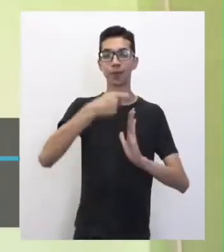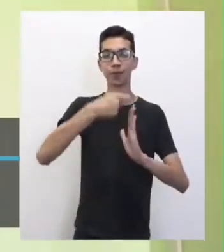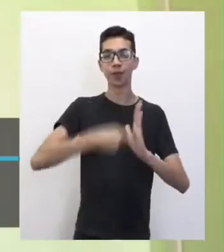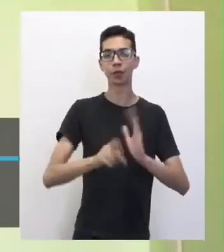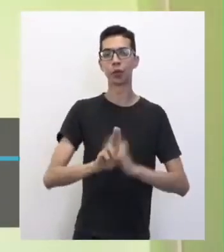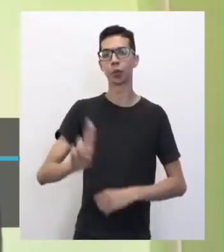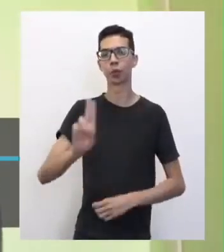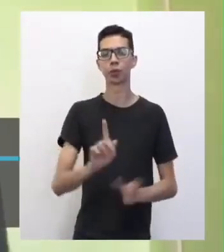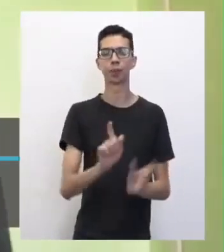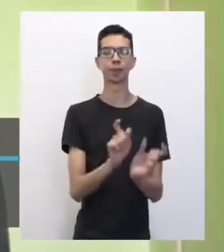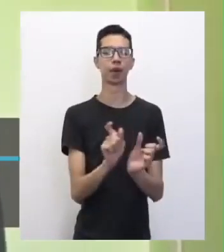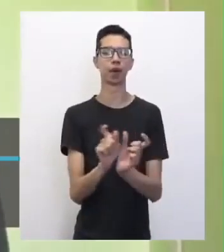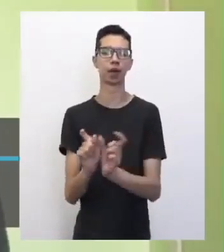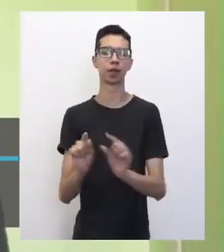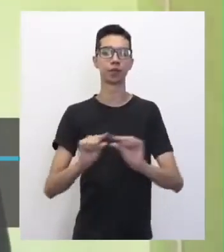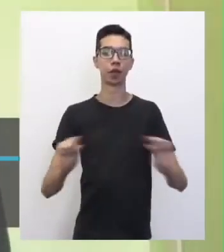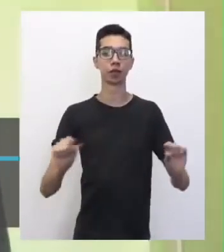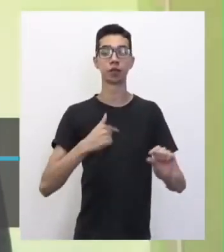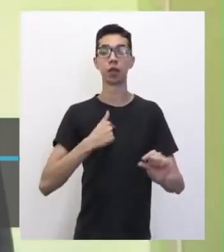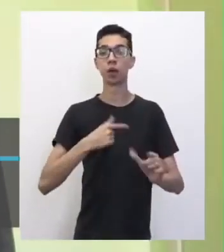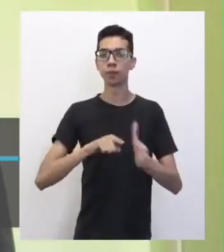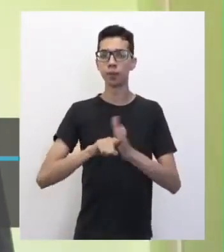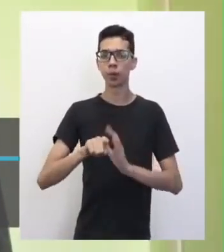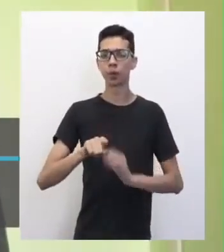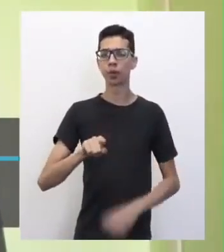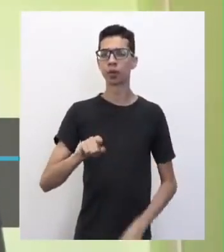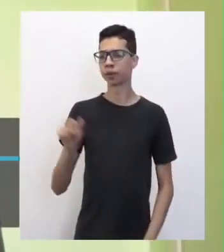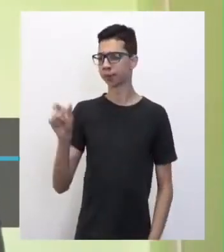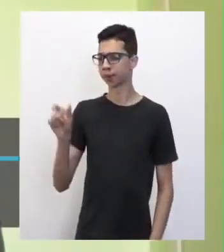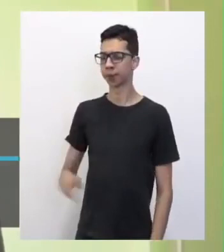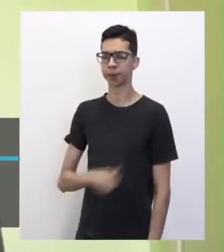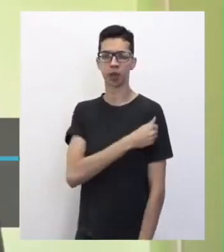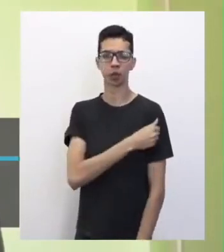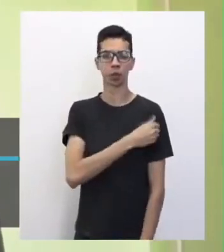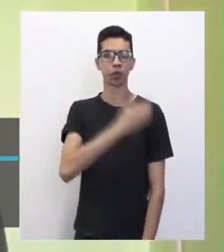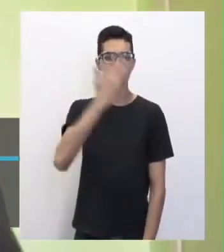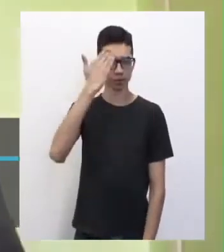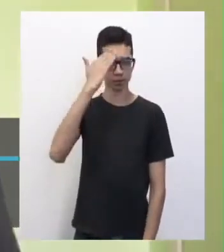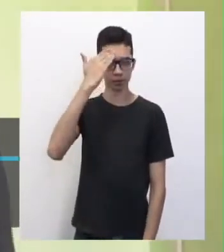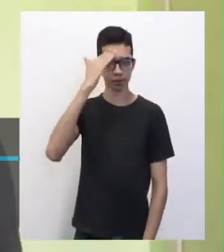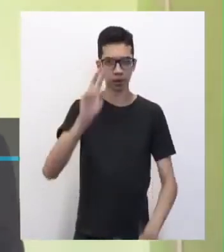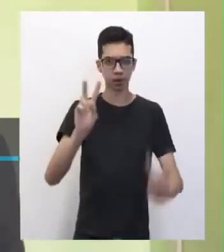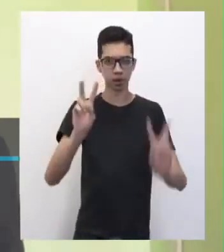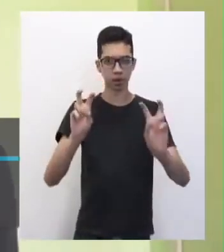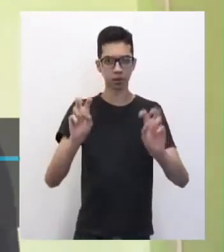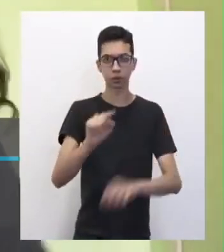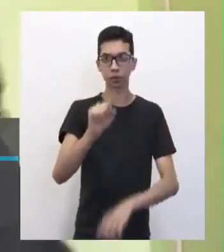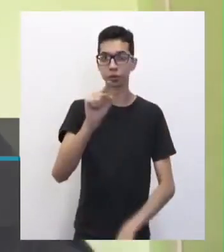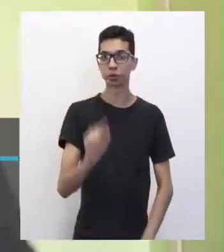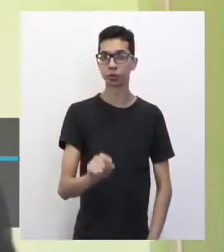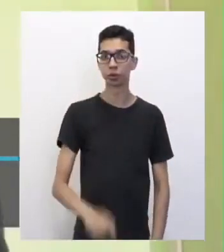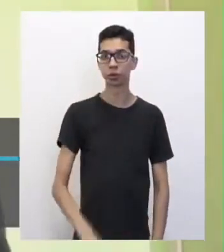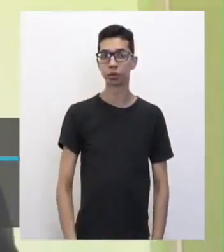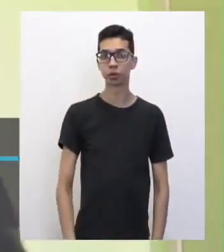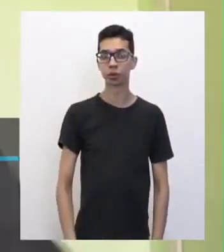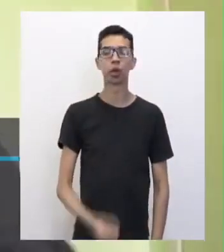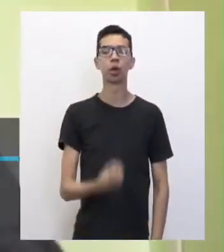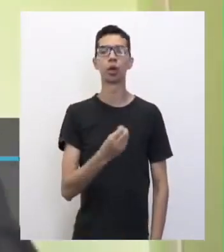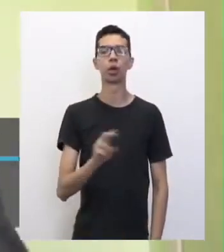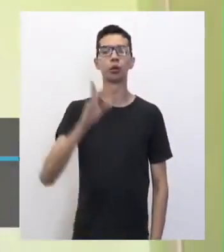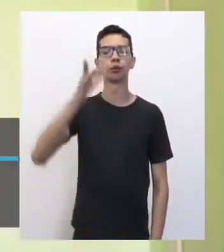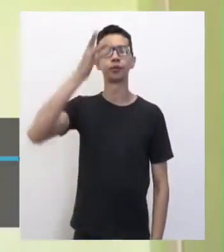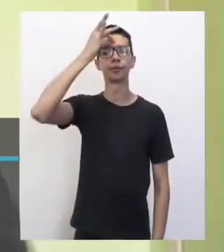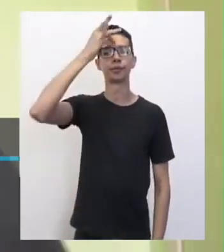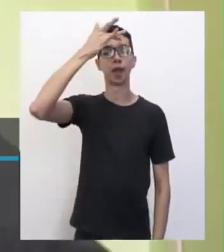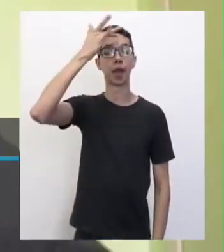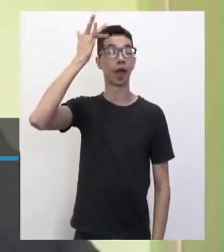Aí pergunto para vocês, será que esse aluno entendeu o assunto? Ou será que ele só decorou e amanhã ele já esqueceu?